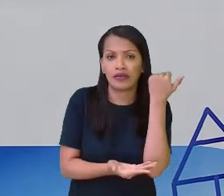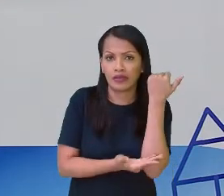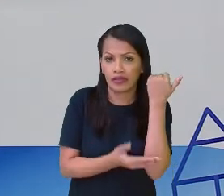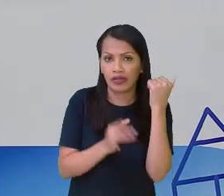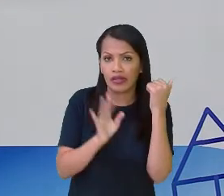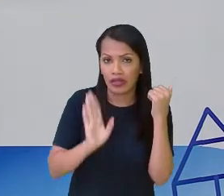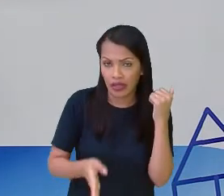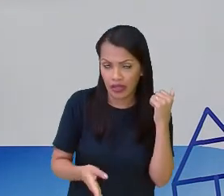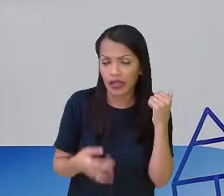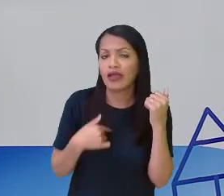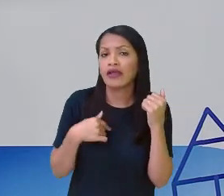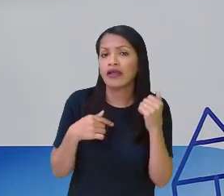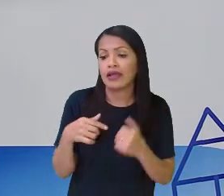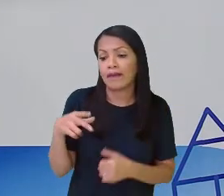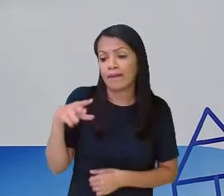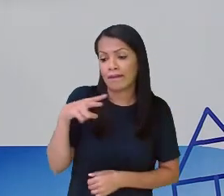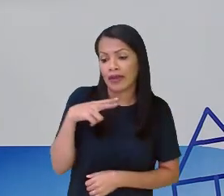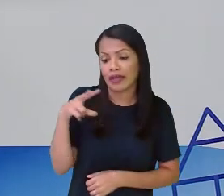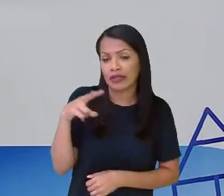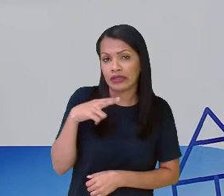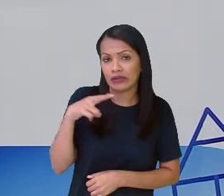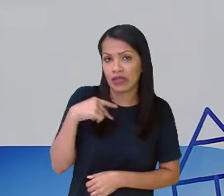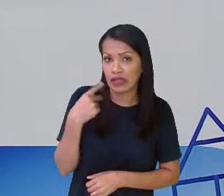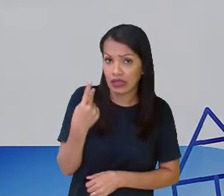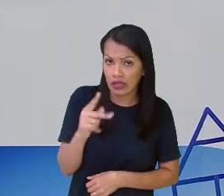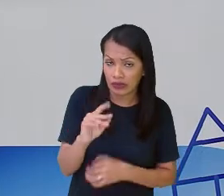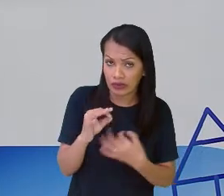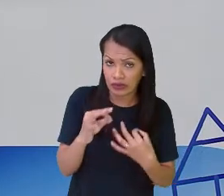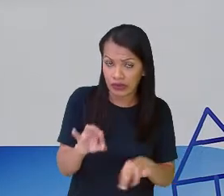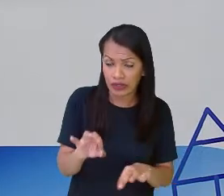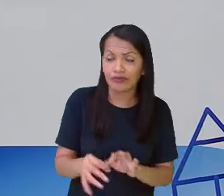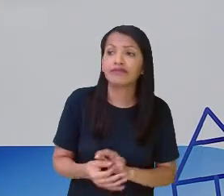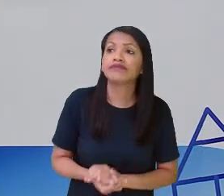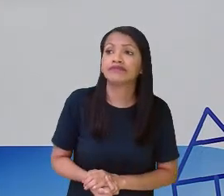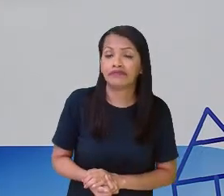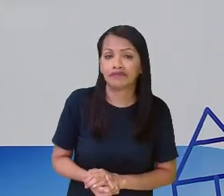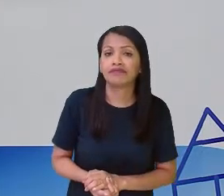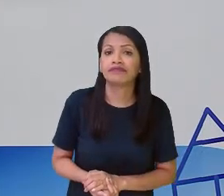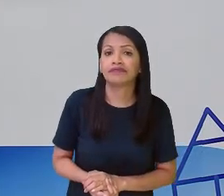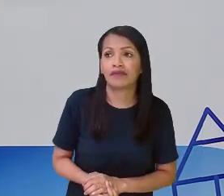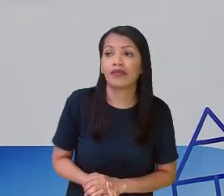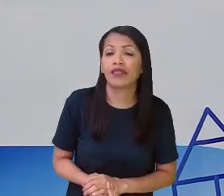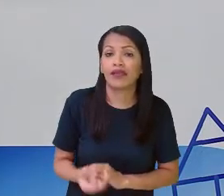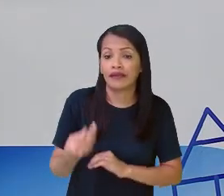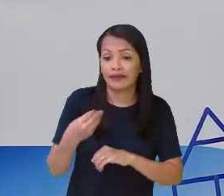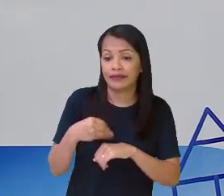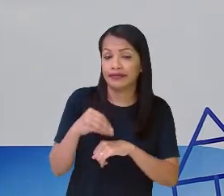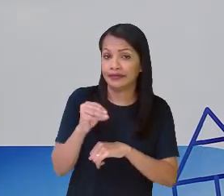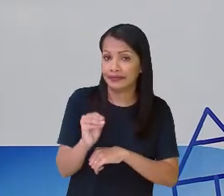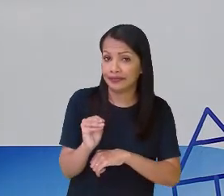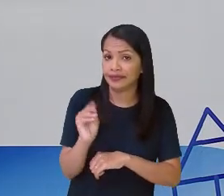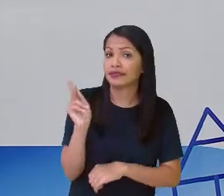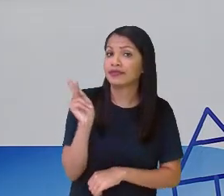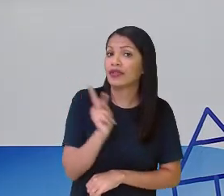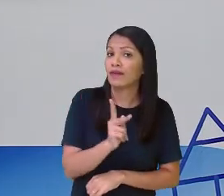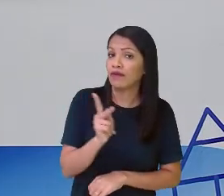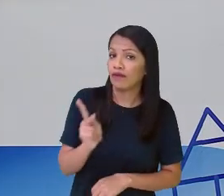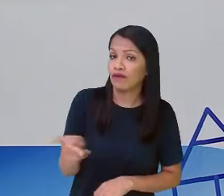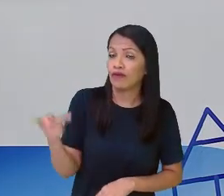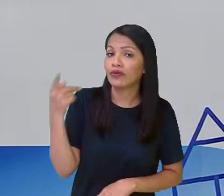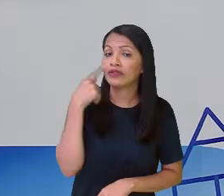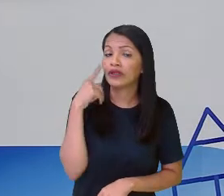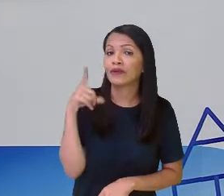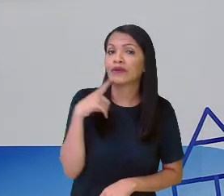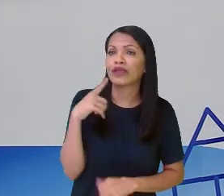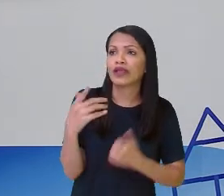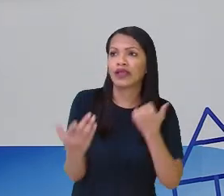Isso é para consumo individual, tá bom? Fica a dica aí da professora. Aí eu tenho a garrafa, né? Aquela